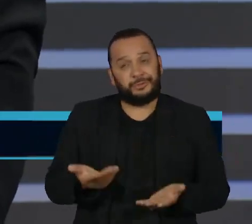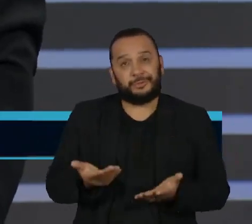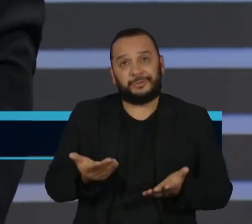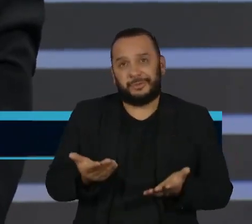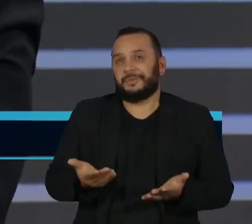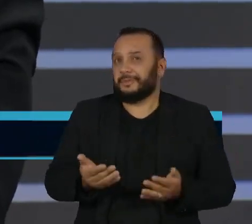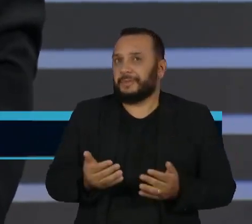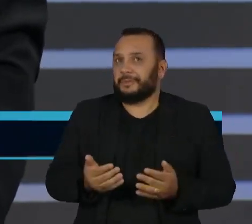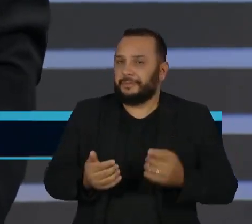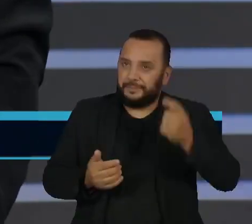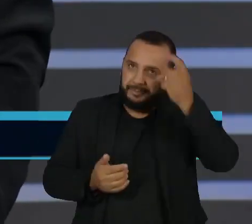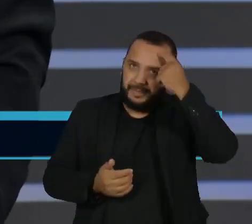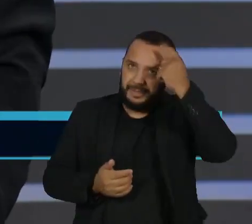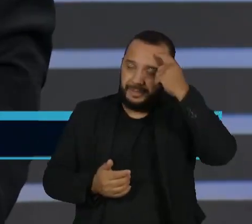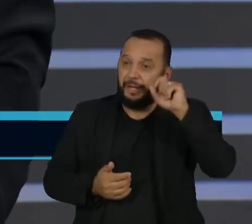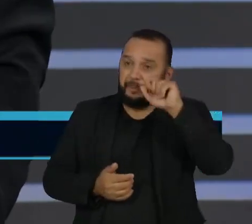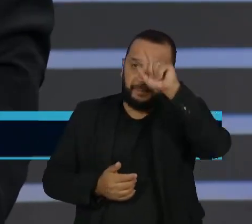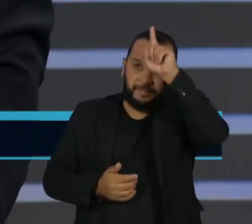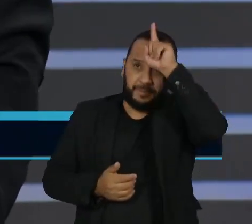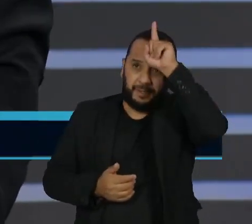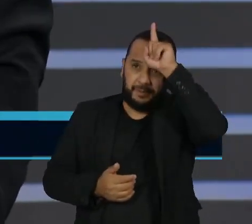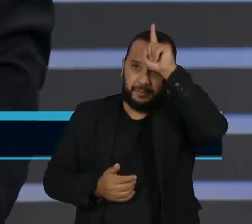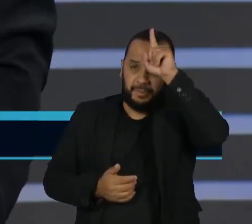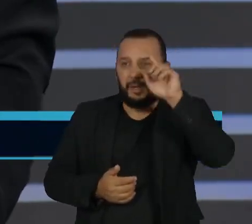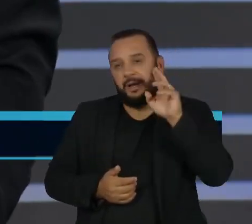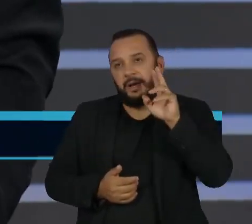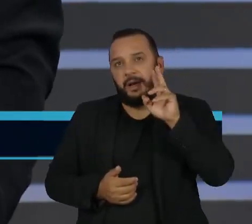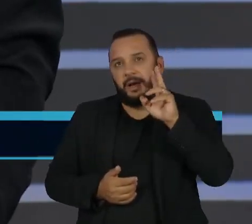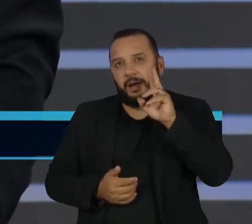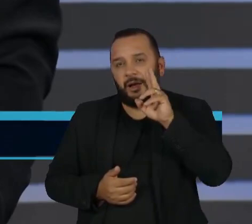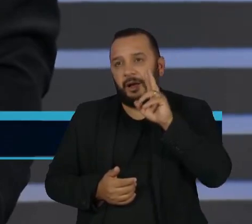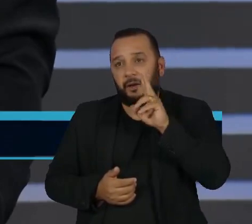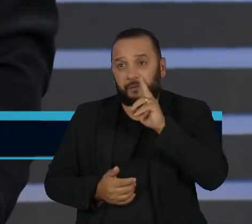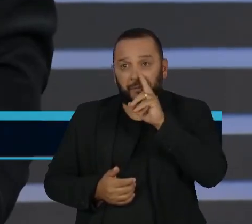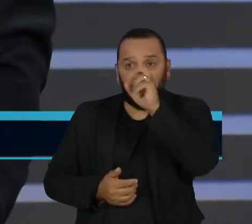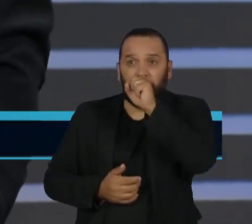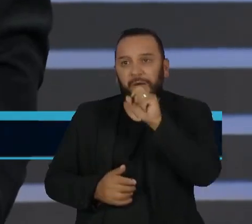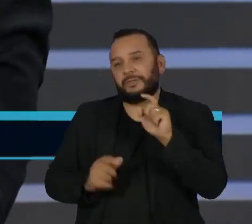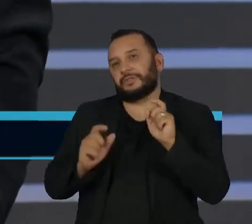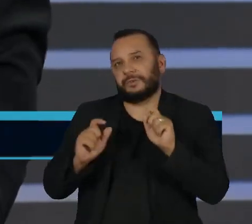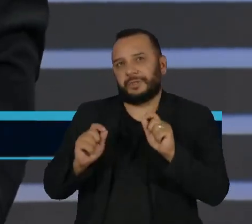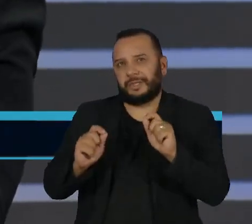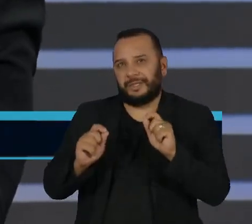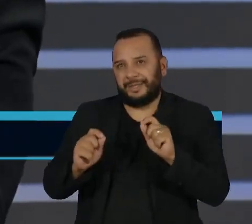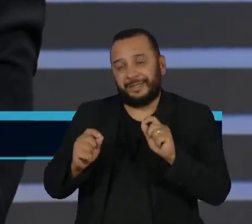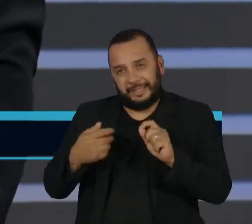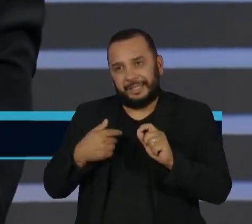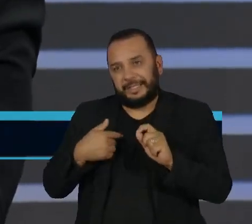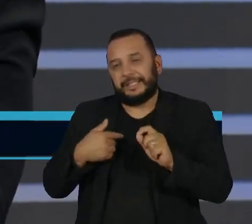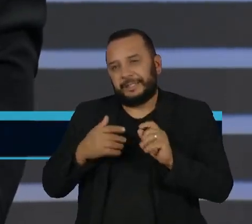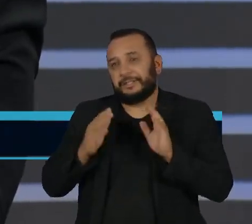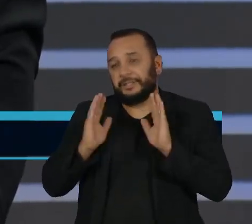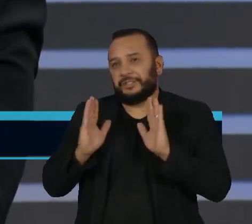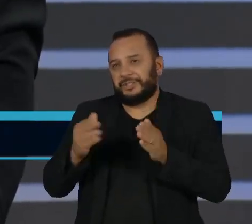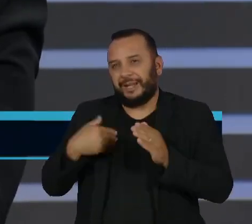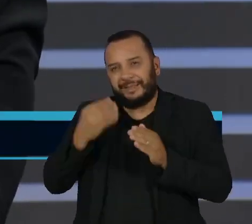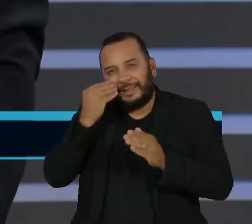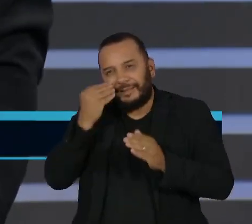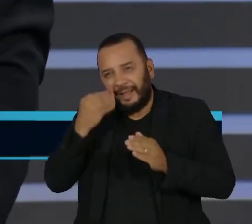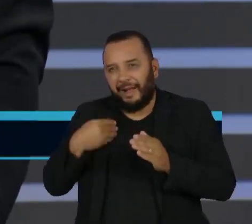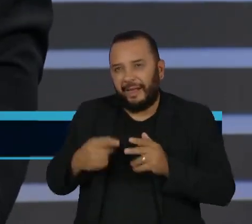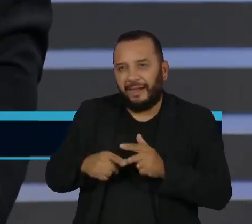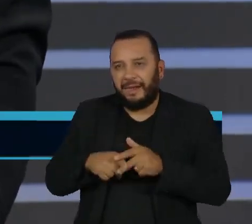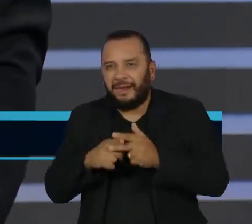uma presença da Alemanha muito forte, né, desse tipo de concertação, né, para usar o termo espanhol, né, de um outro